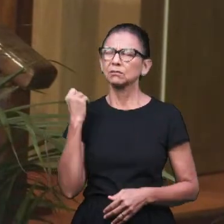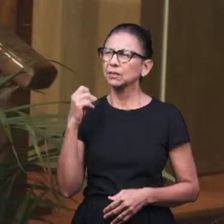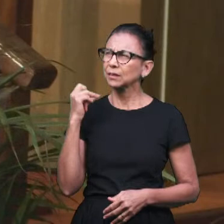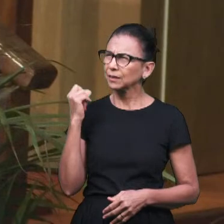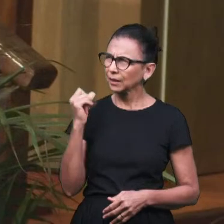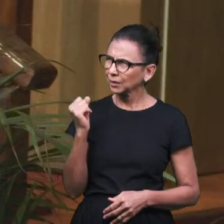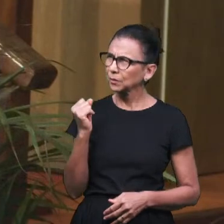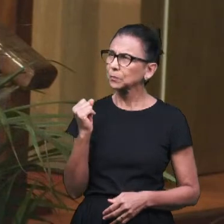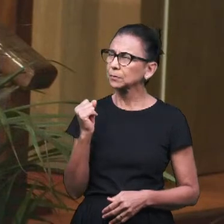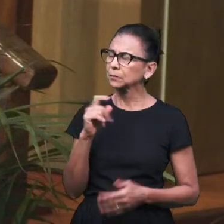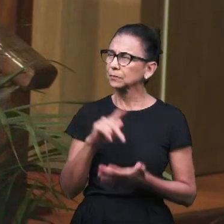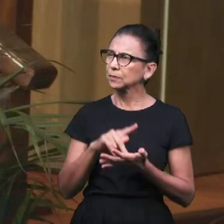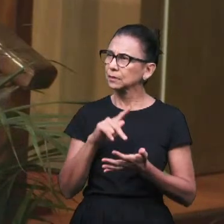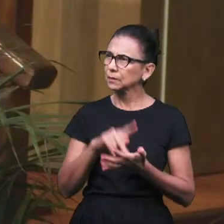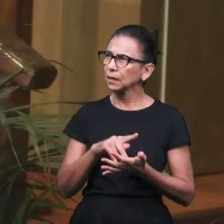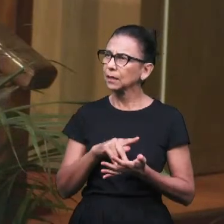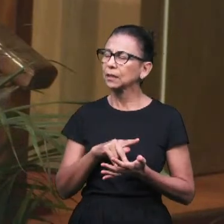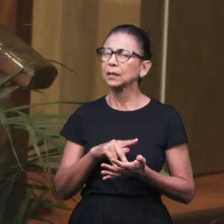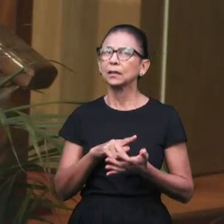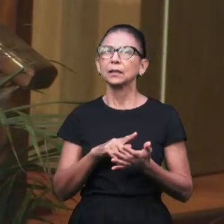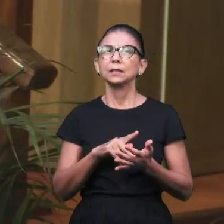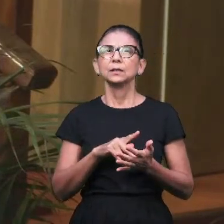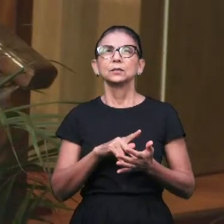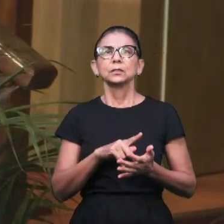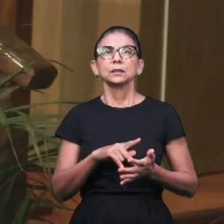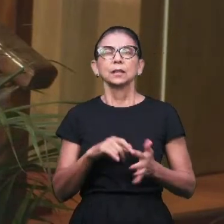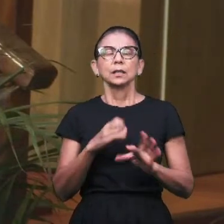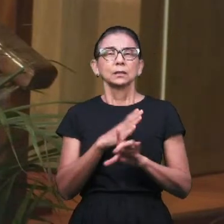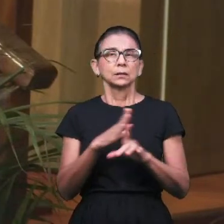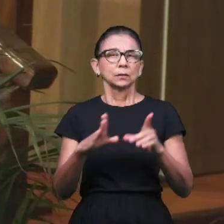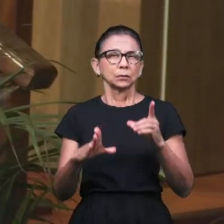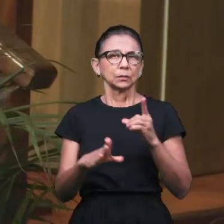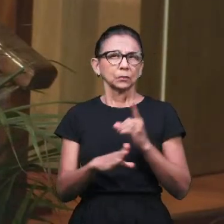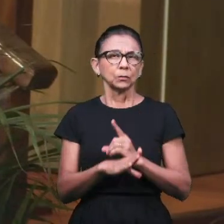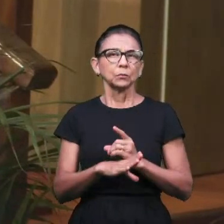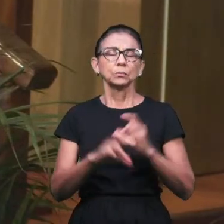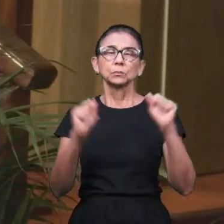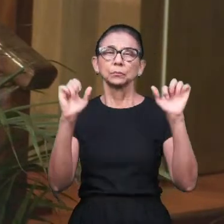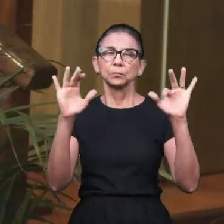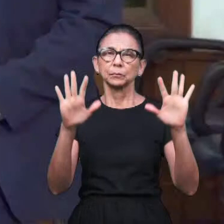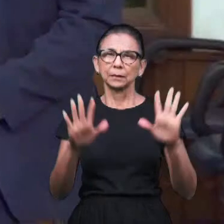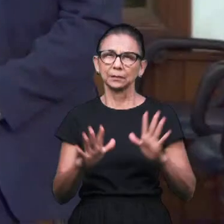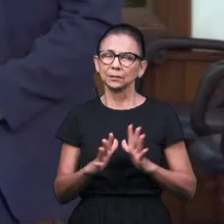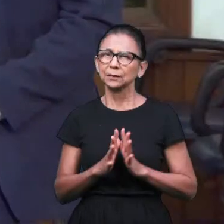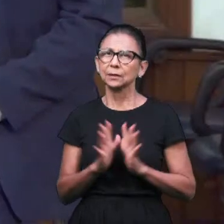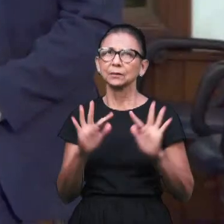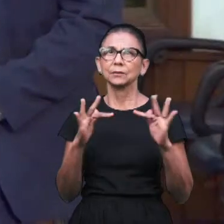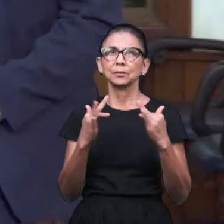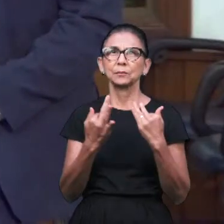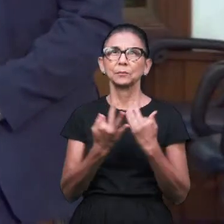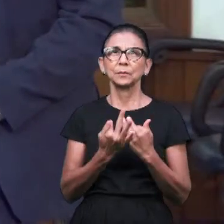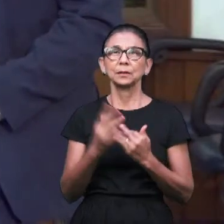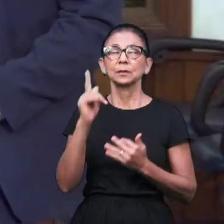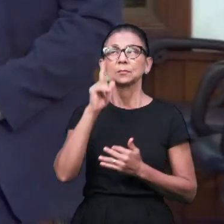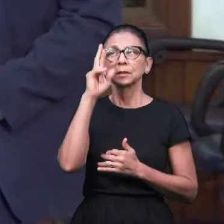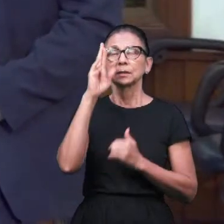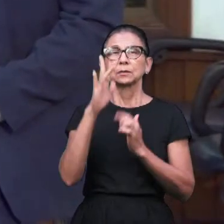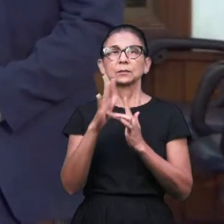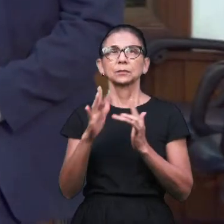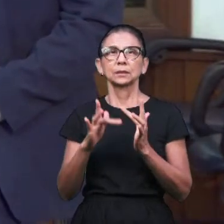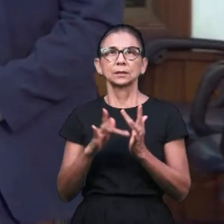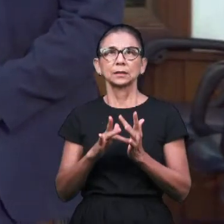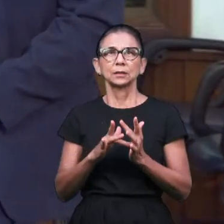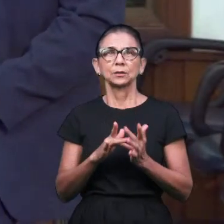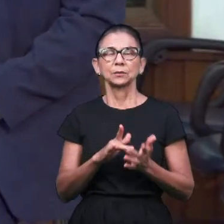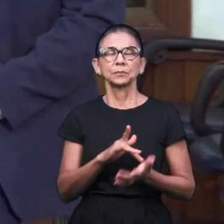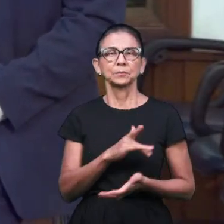sido uma bênção para as nossas igrejas, uma bênção para as famílias. Pai do Senhor. Pai do Senhor, irmãos, Pai do Senhor